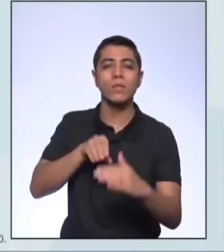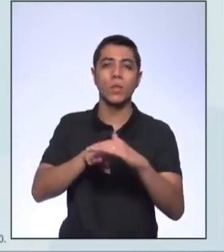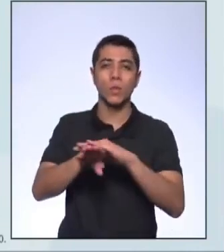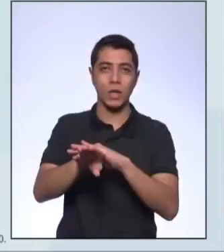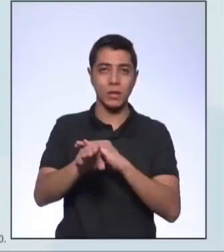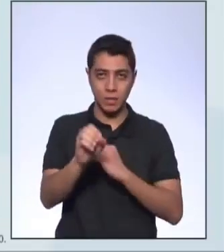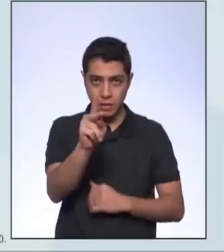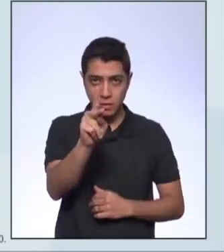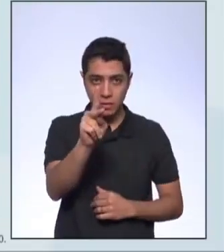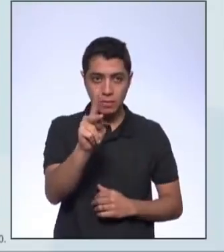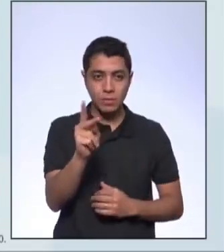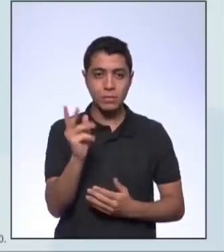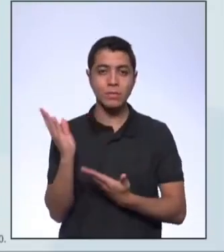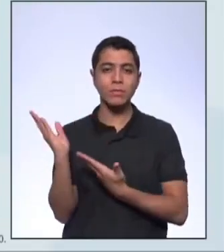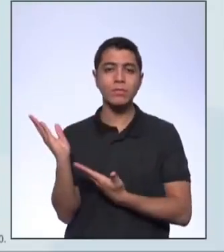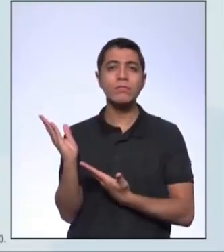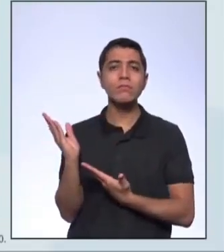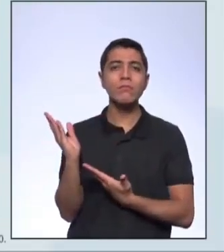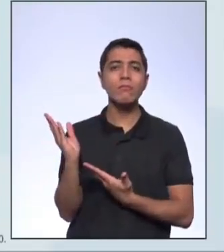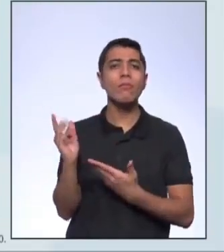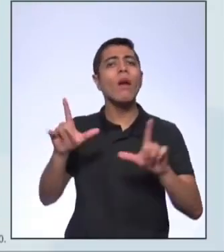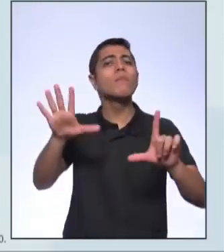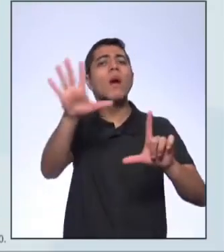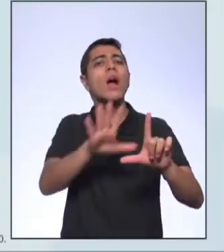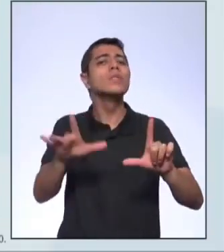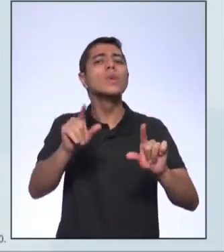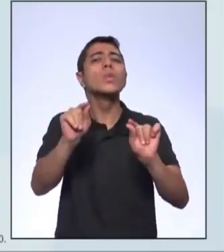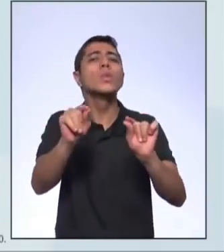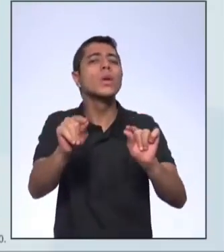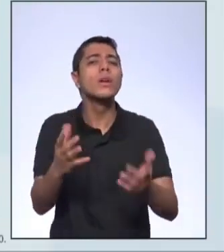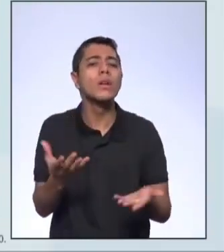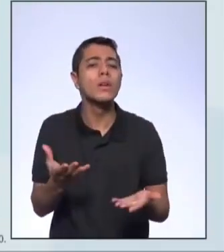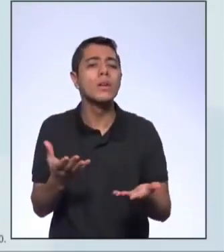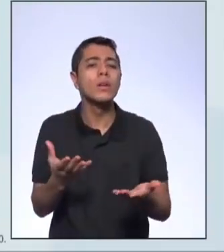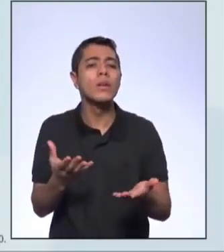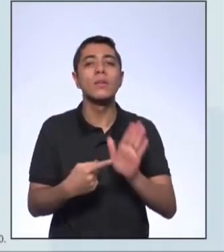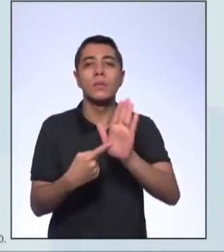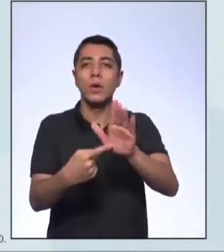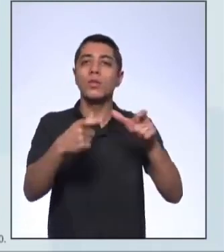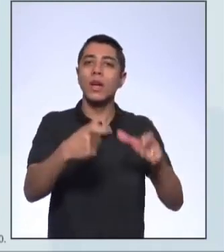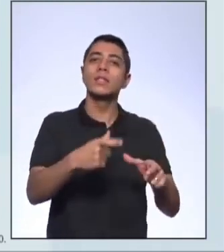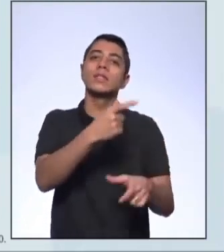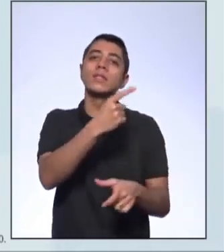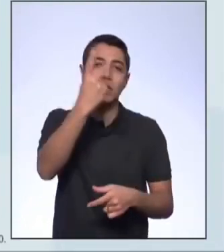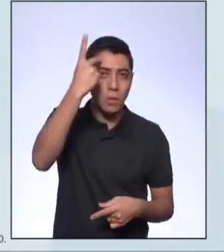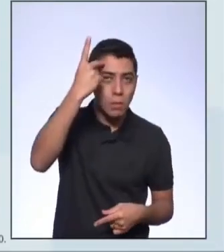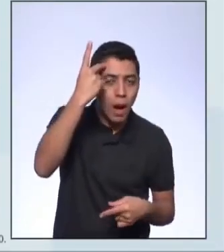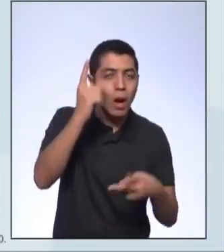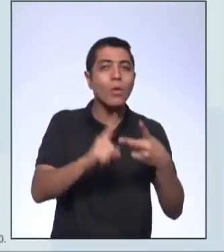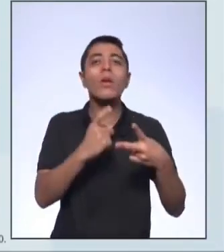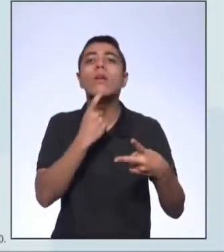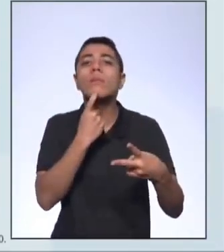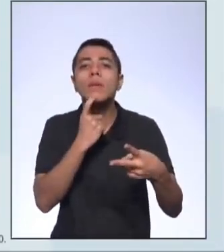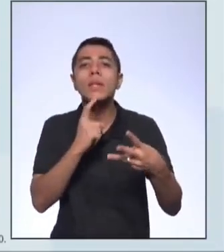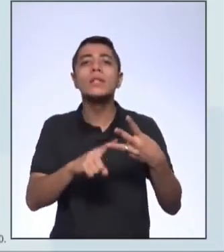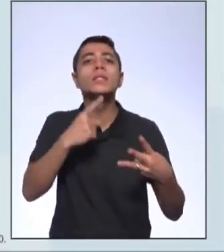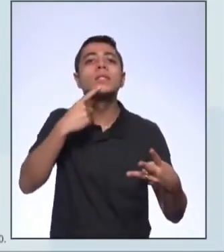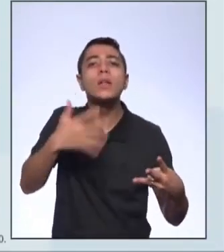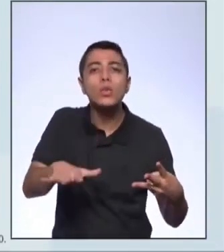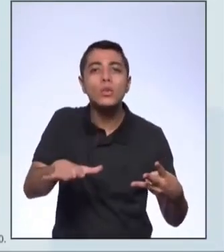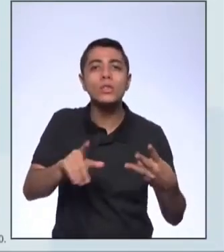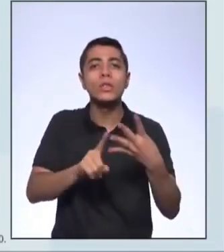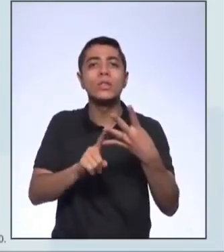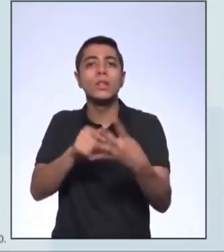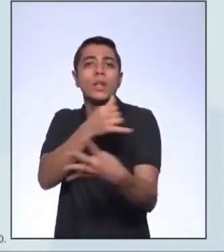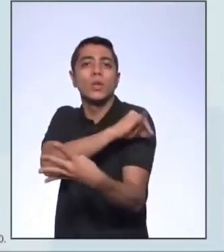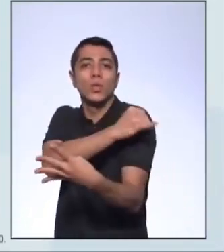descrever o que você o erro na imagem abaixo temos as localidades São Paulo Campinas Santos Rio de Janeiro e essas luzes O que